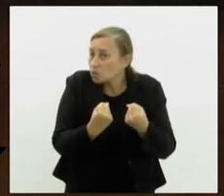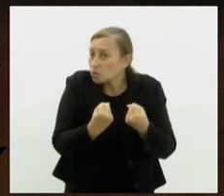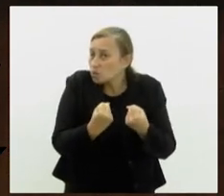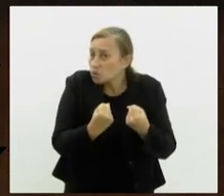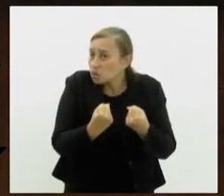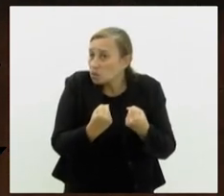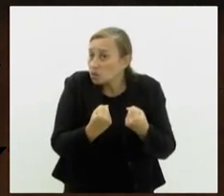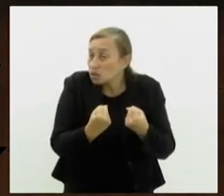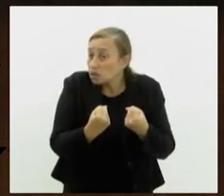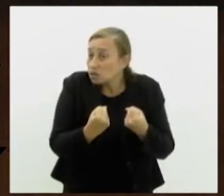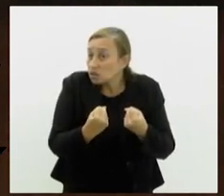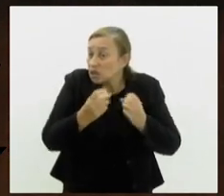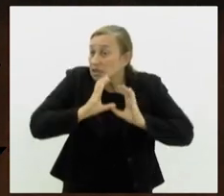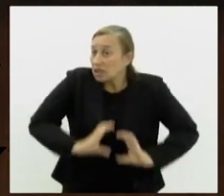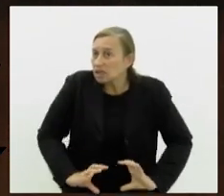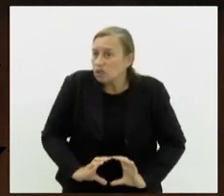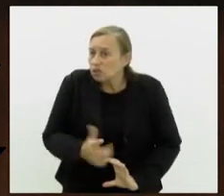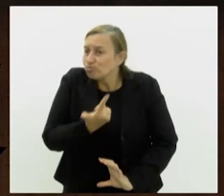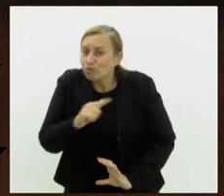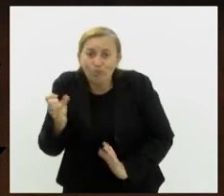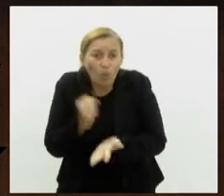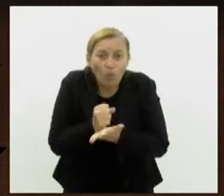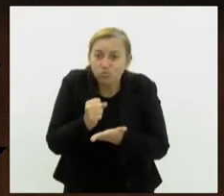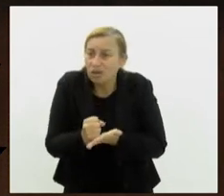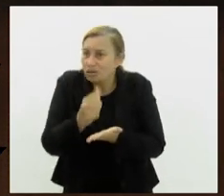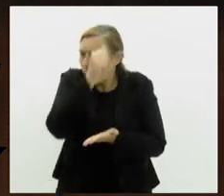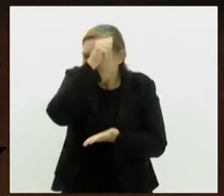rebocando veículos de cidadão sem ter contrato,